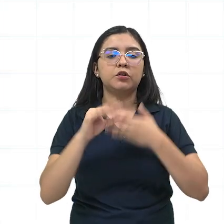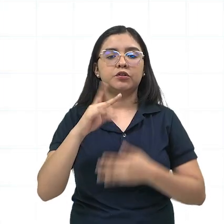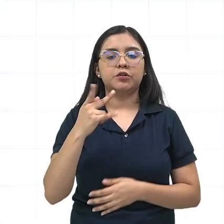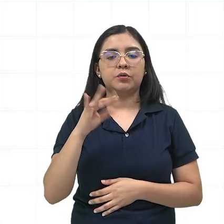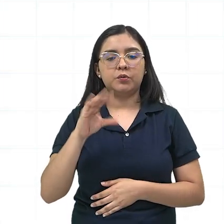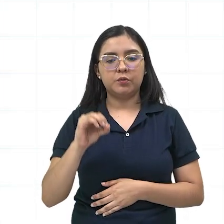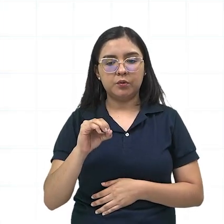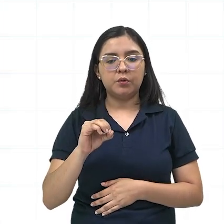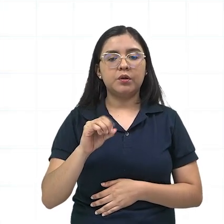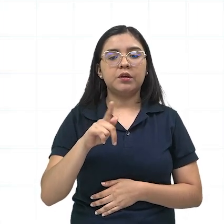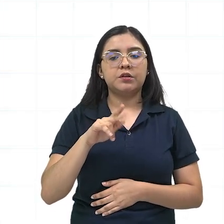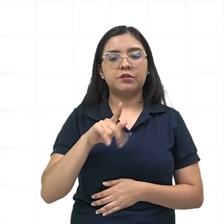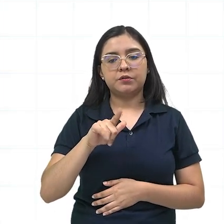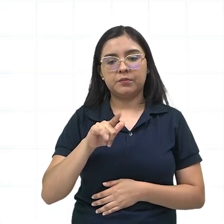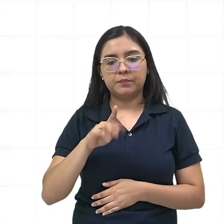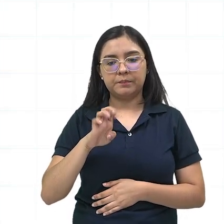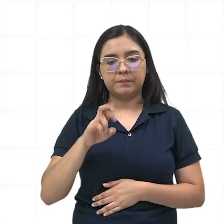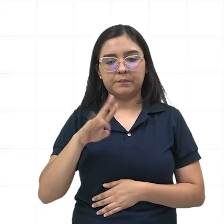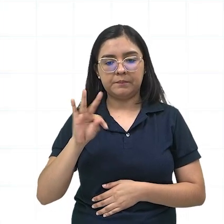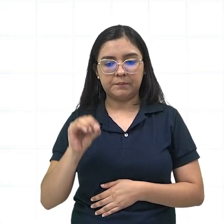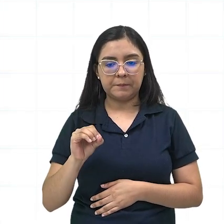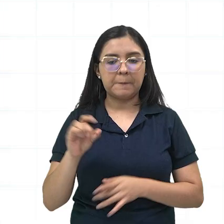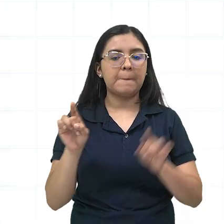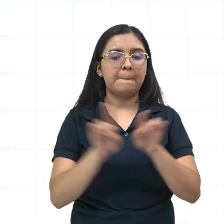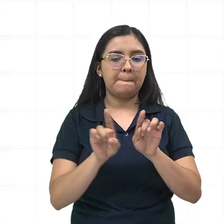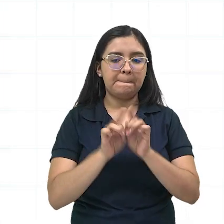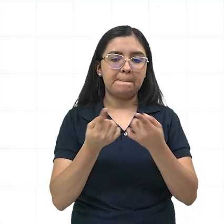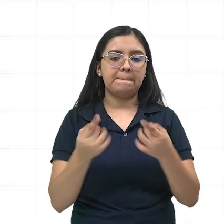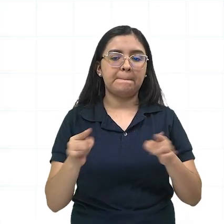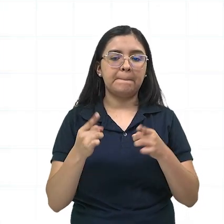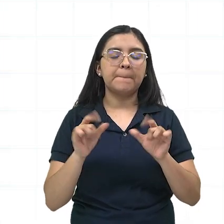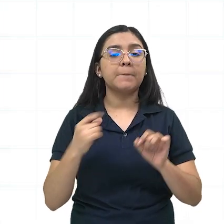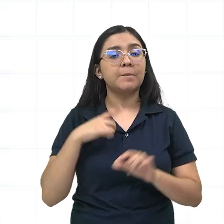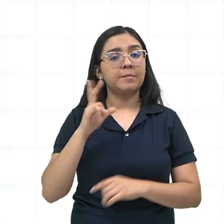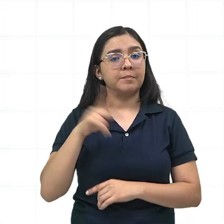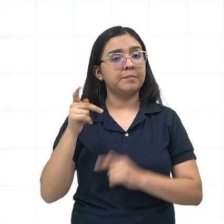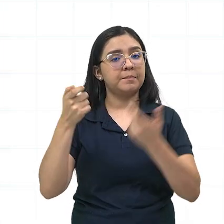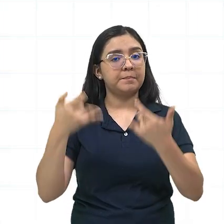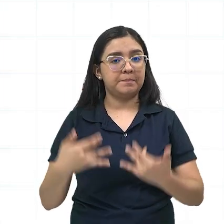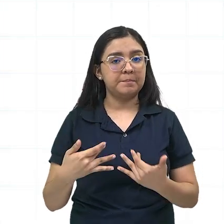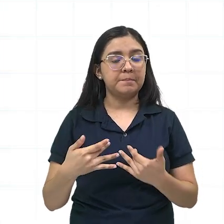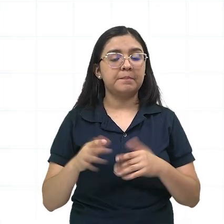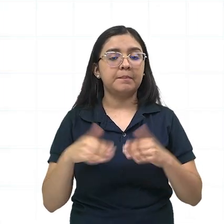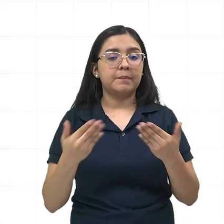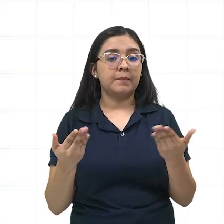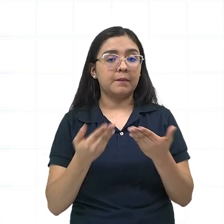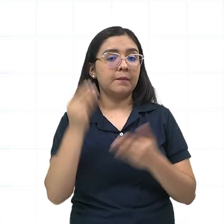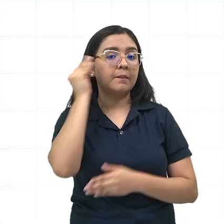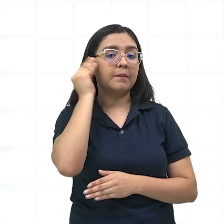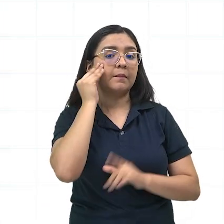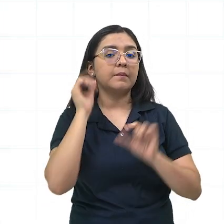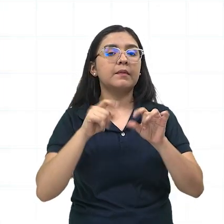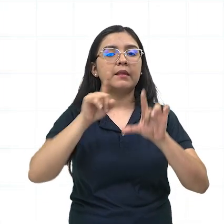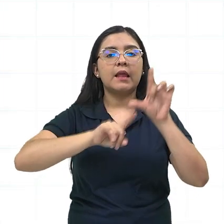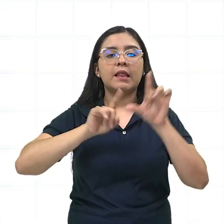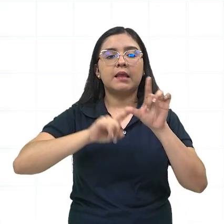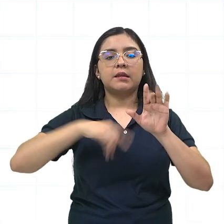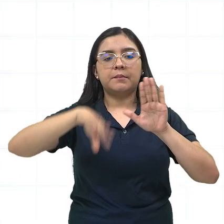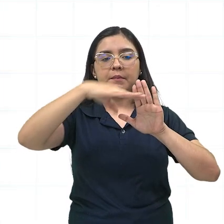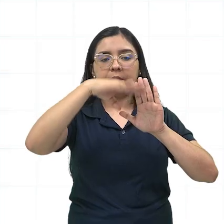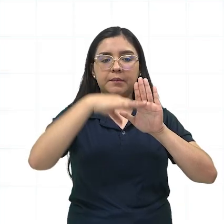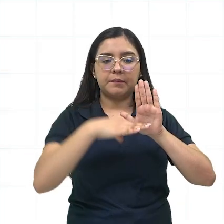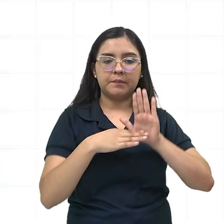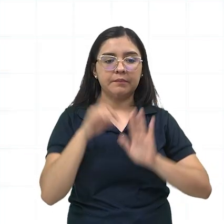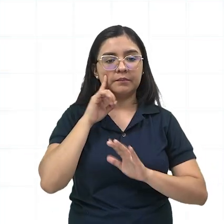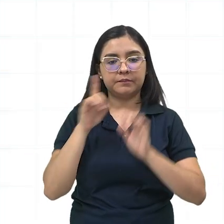Chico Buarque e Gilberto Gil, que foi uma das canções que o professor Artemison citou pra gente. Então vamos dar uma olhada na letra